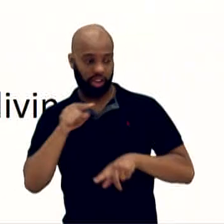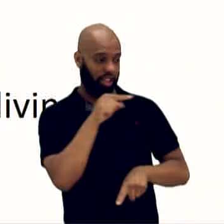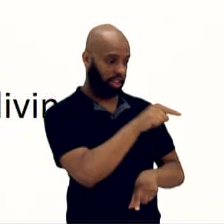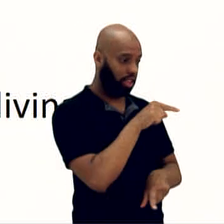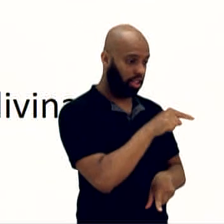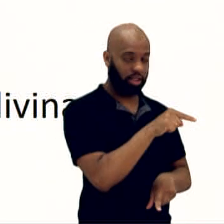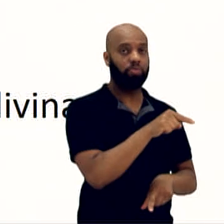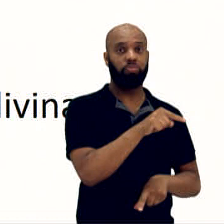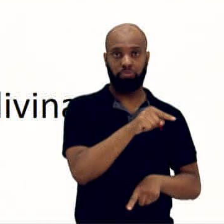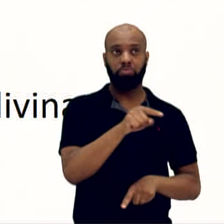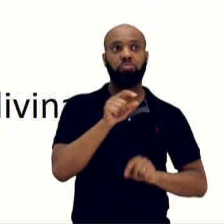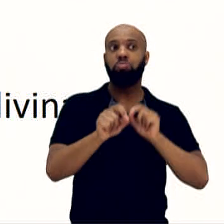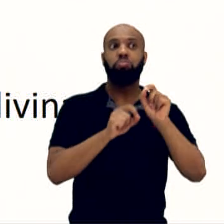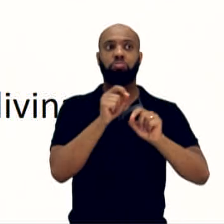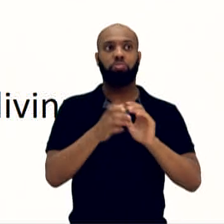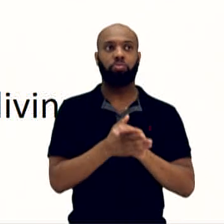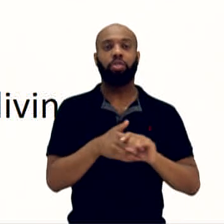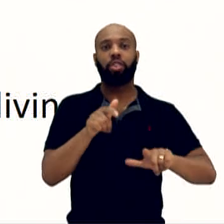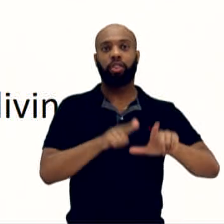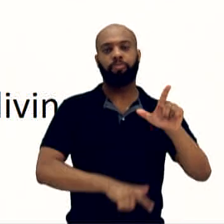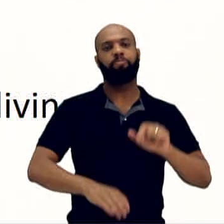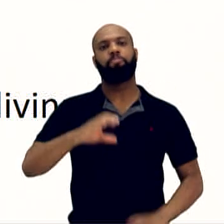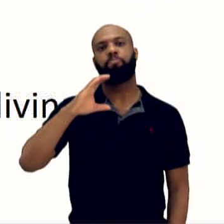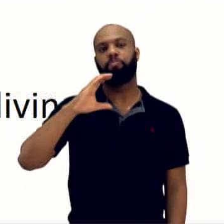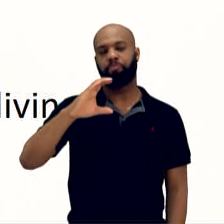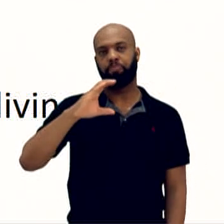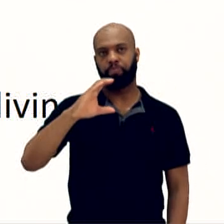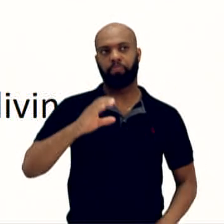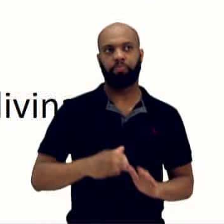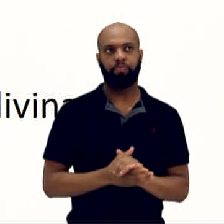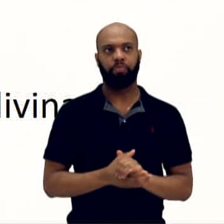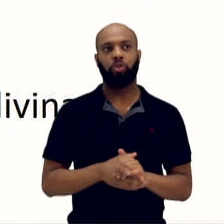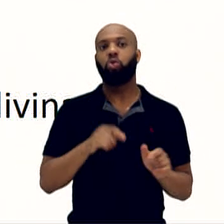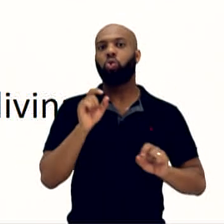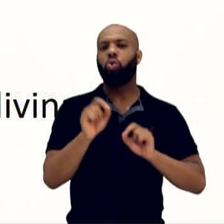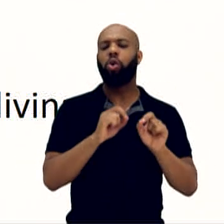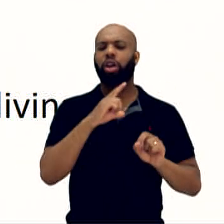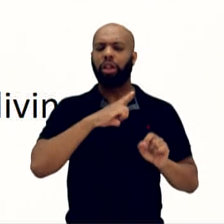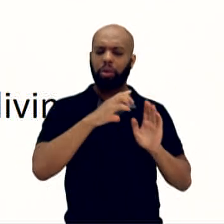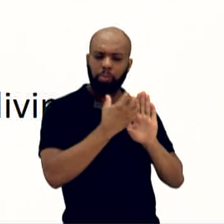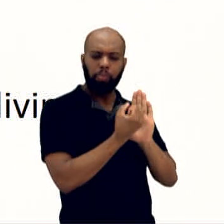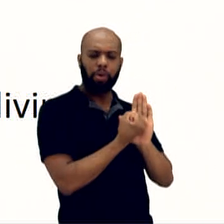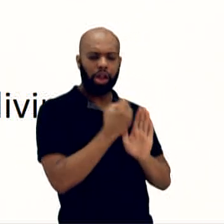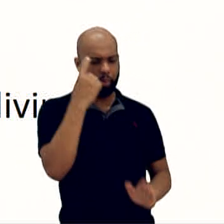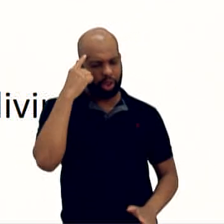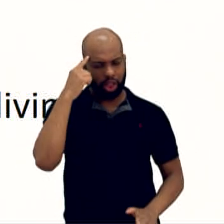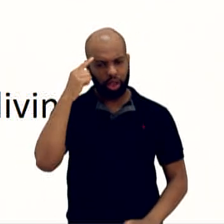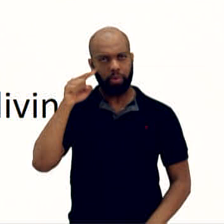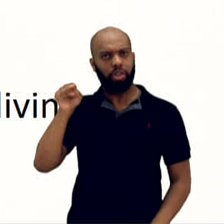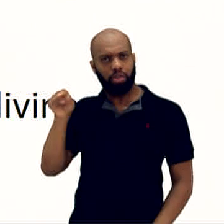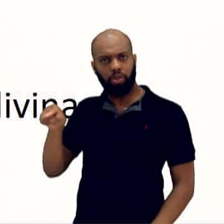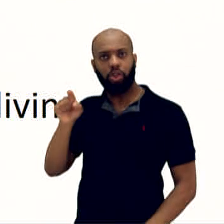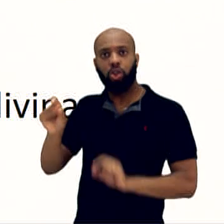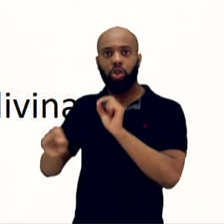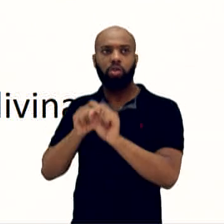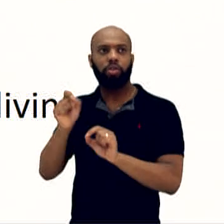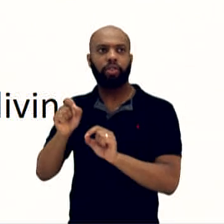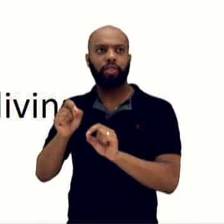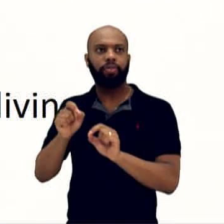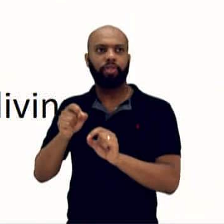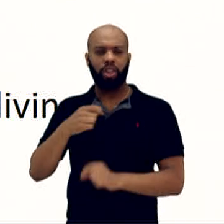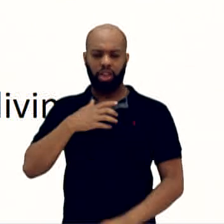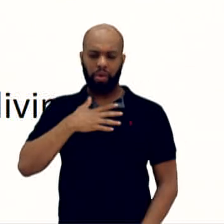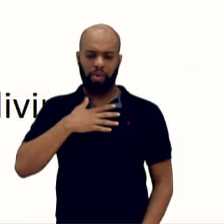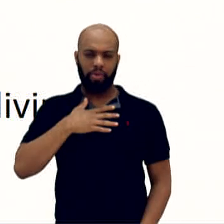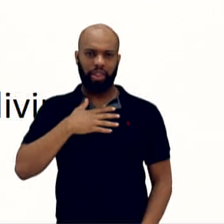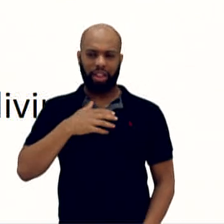em relação ao epicurismo seria a alternativa C. O que marca o pensamento estoico é a indiferença diante